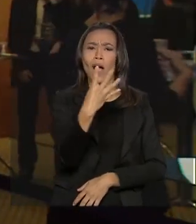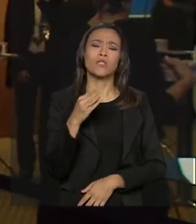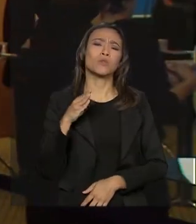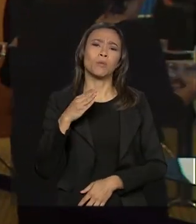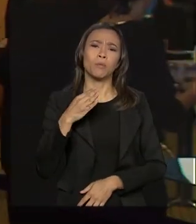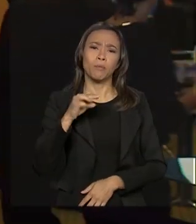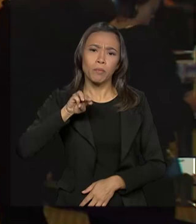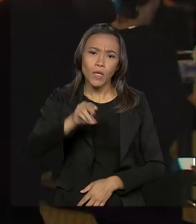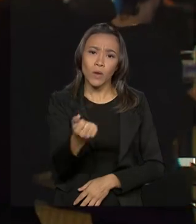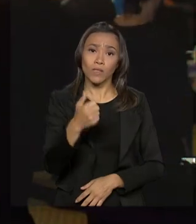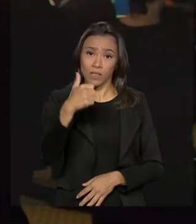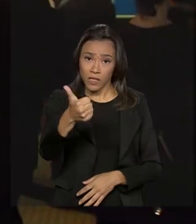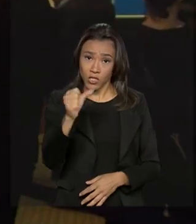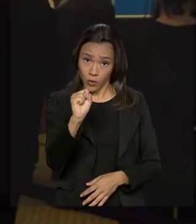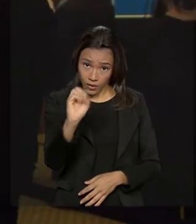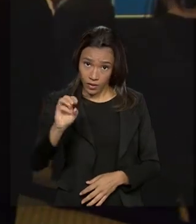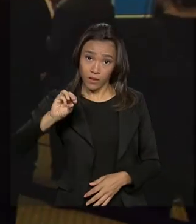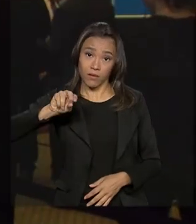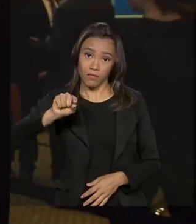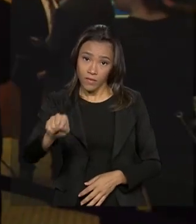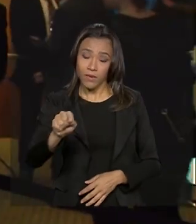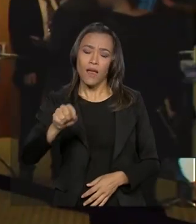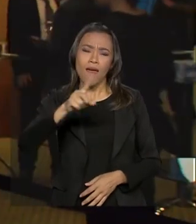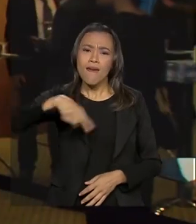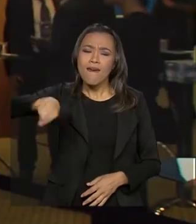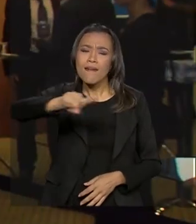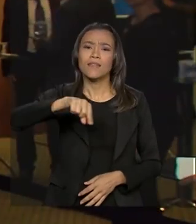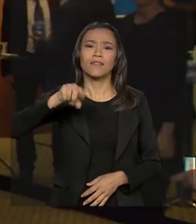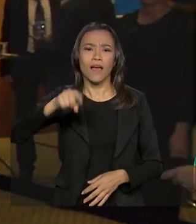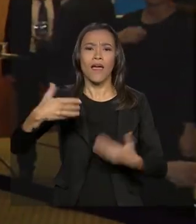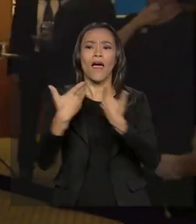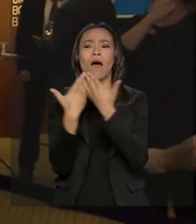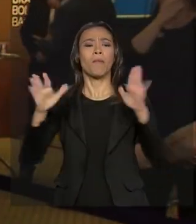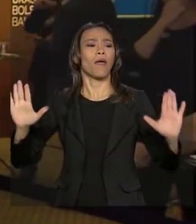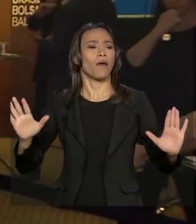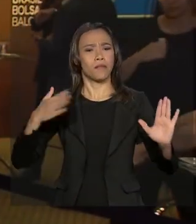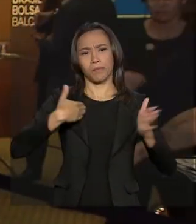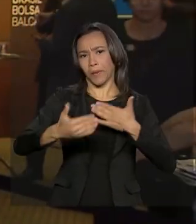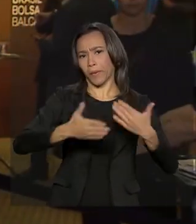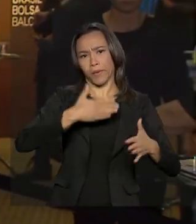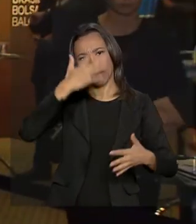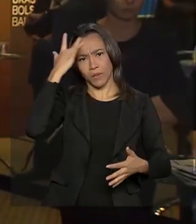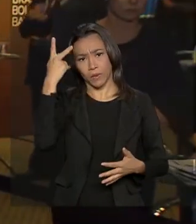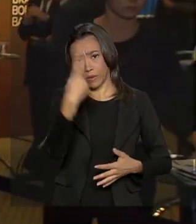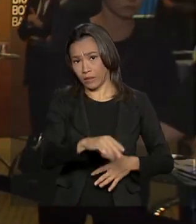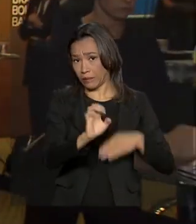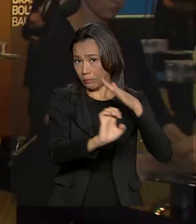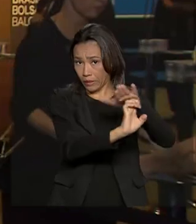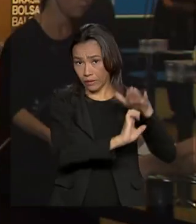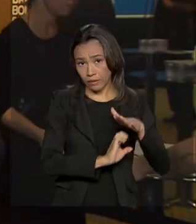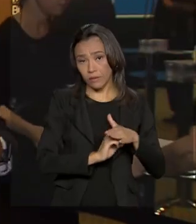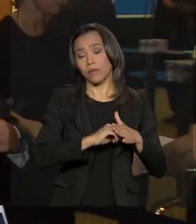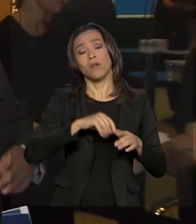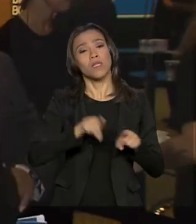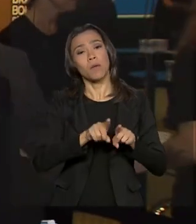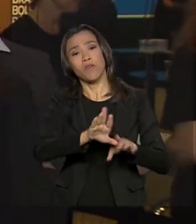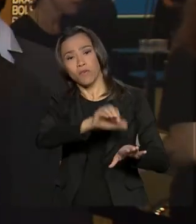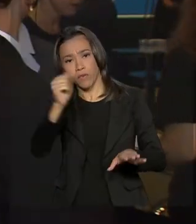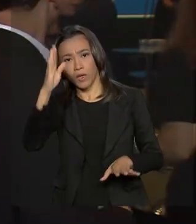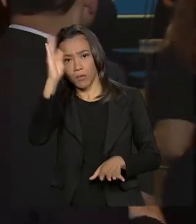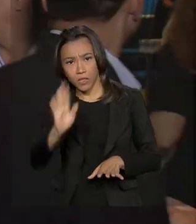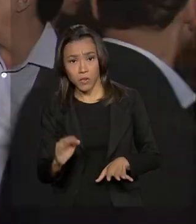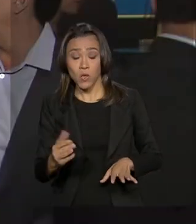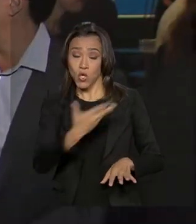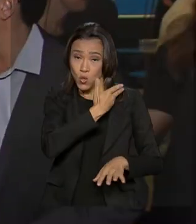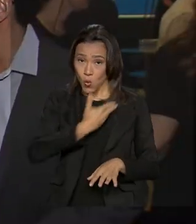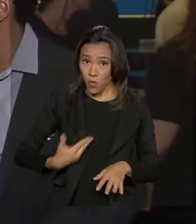180 milhões de reais é esta a concorrência aberta investidores tanto estrangeiros quanto nacionais o governo está otimista porque